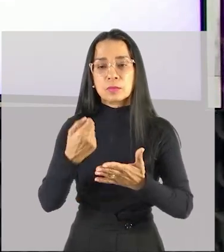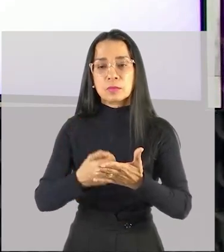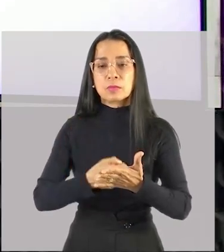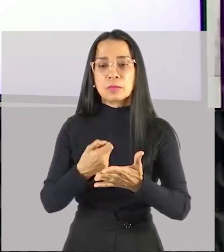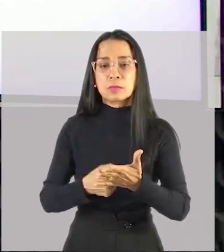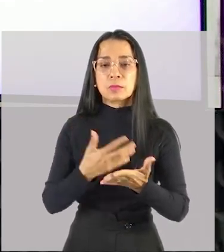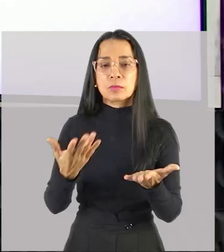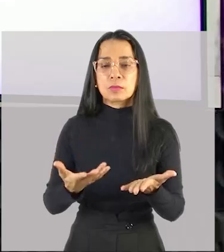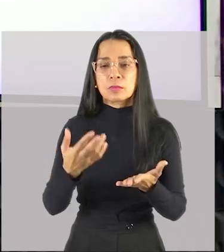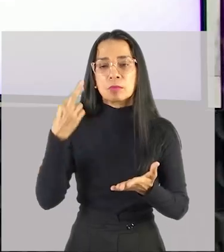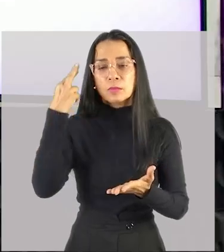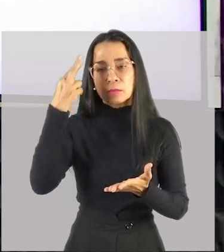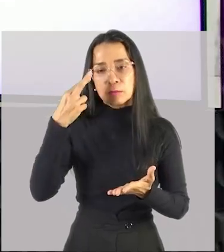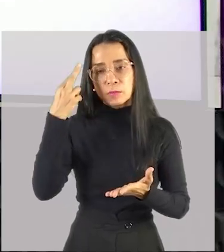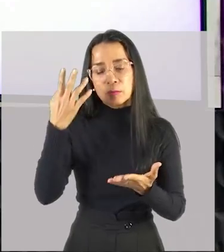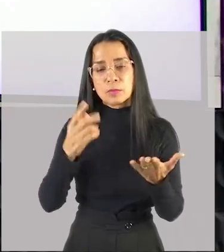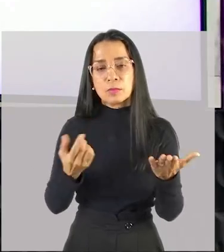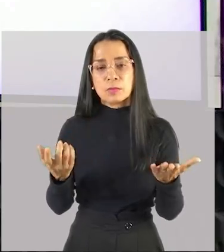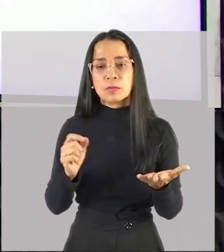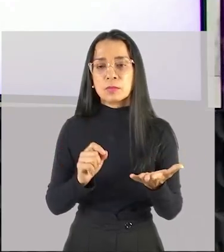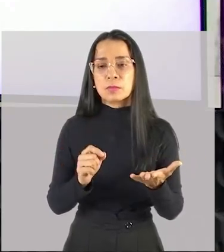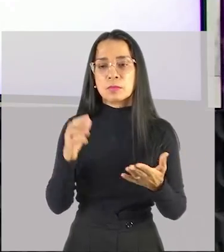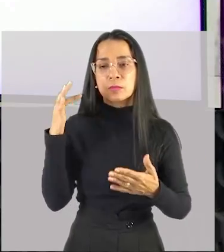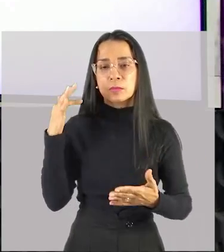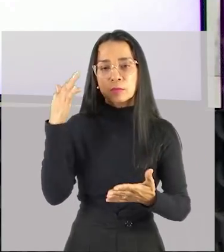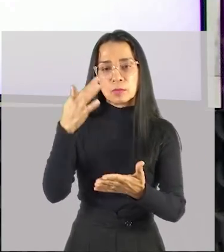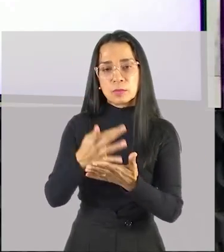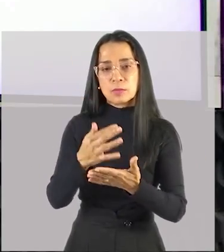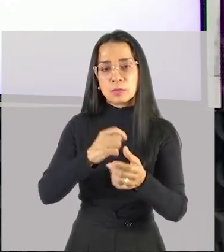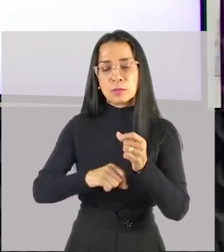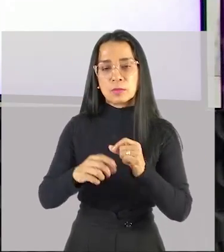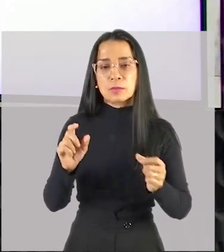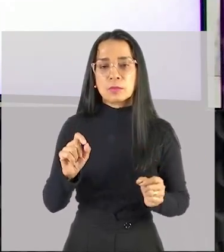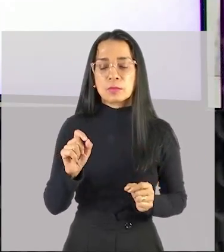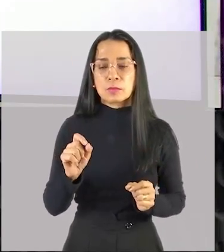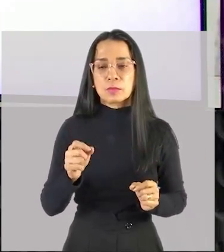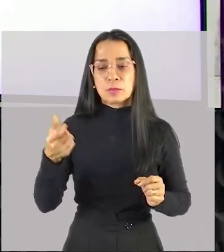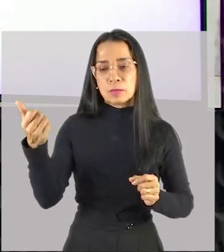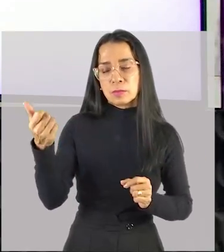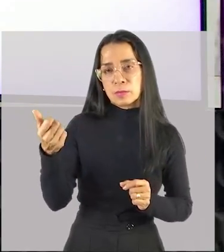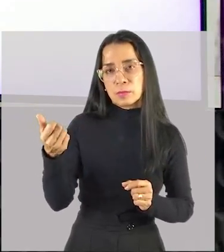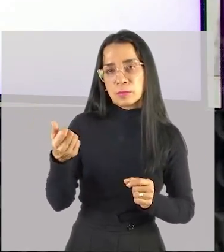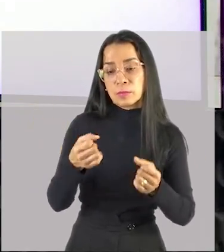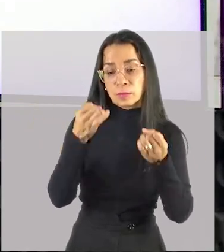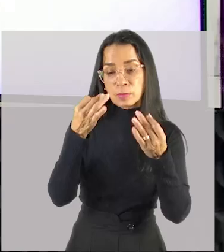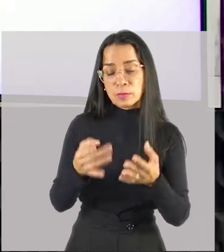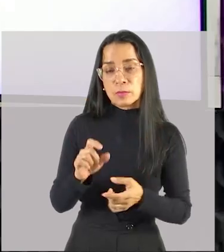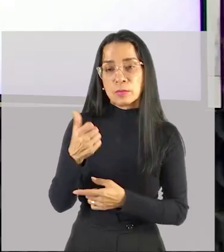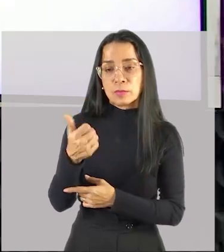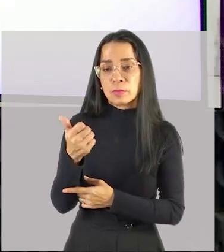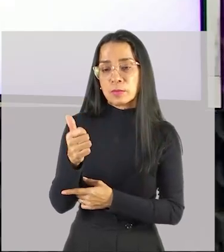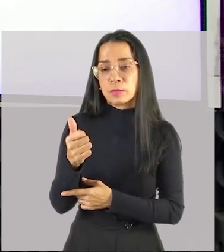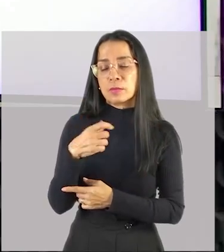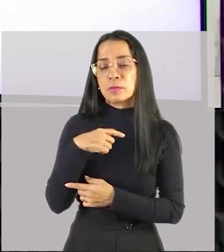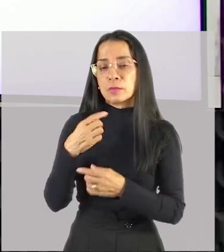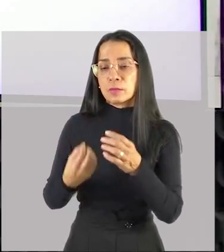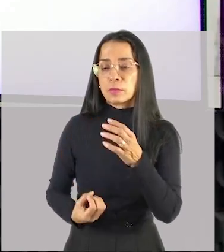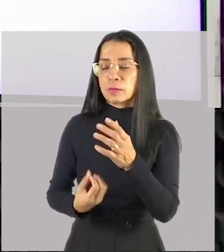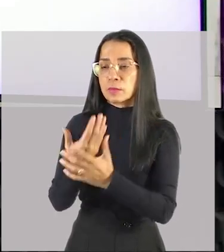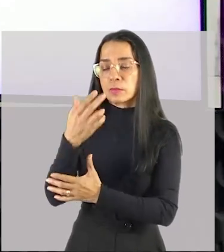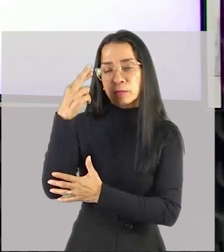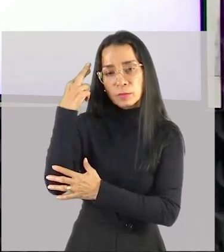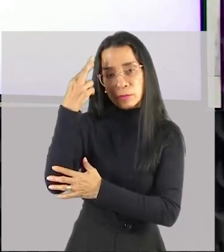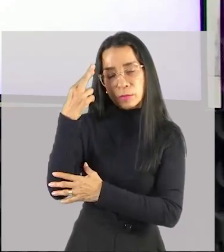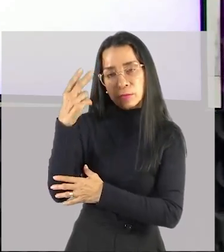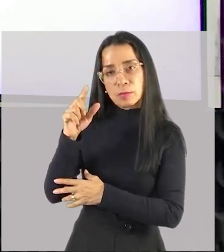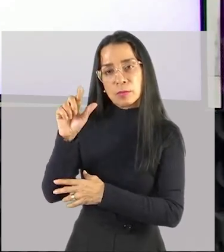tentando racionalizar, né, a fé, ou seja, ele vai dizer que primeiro vem a razão, como eu havia falado,